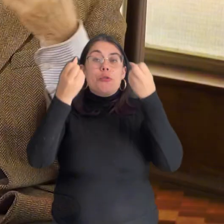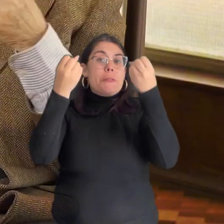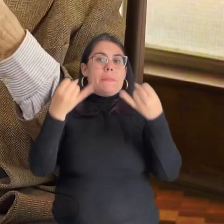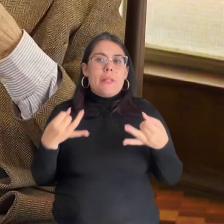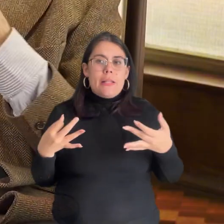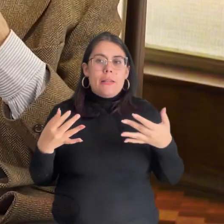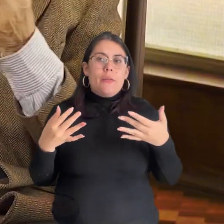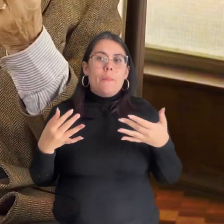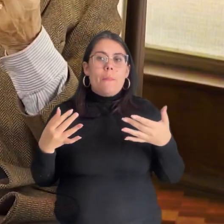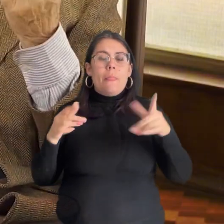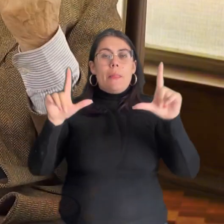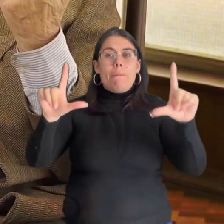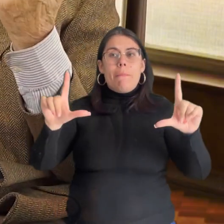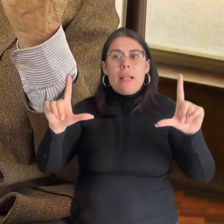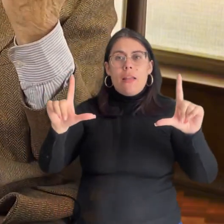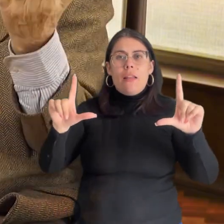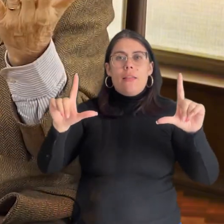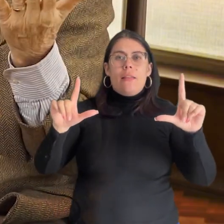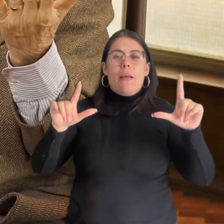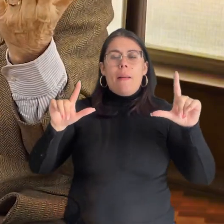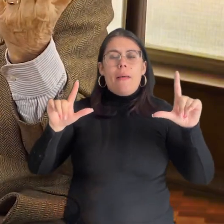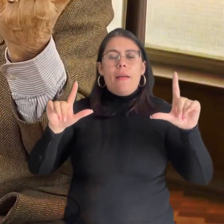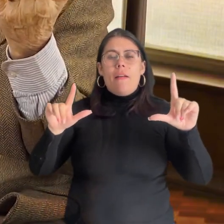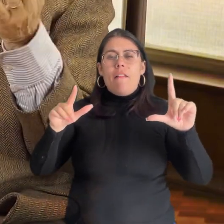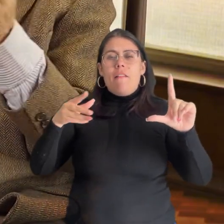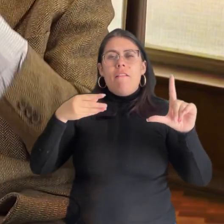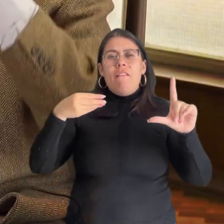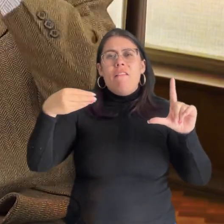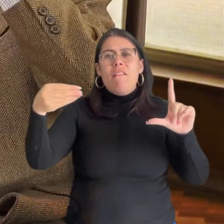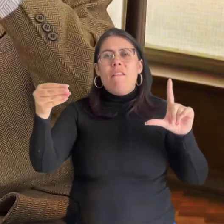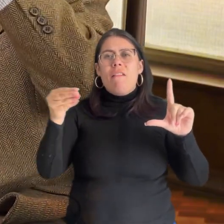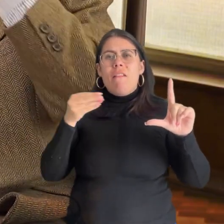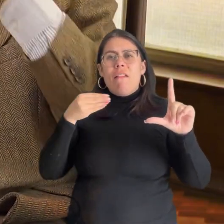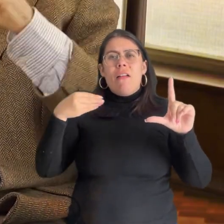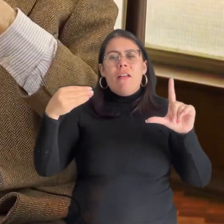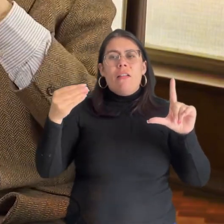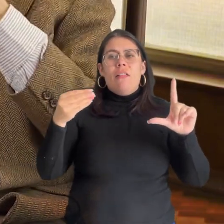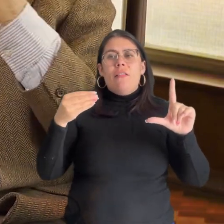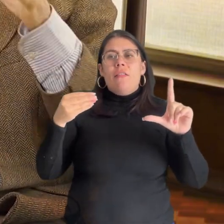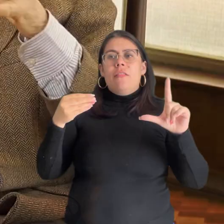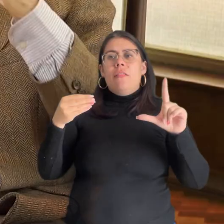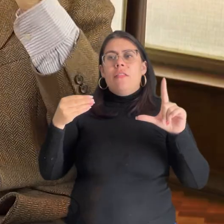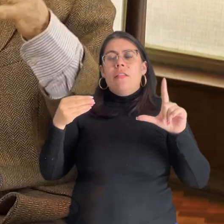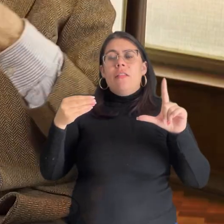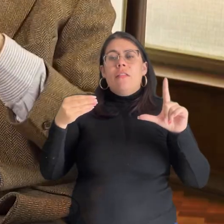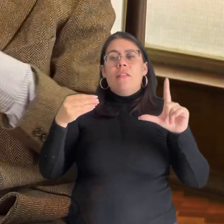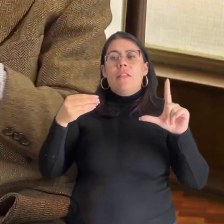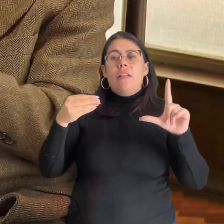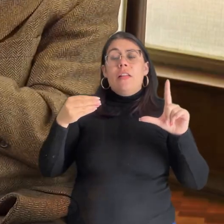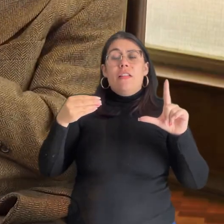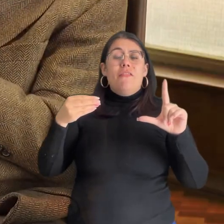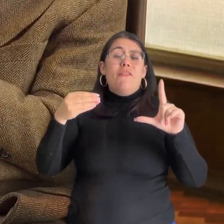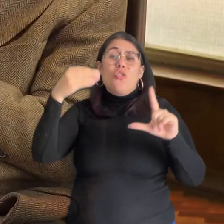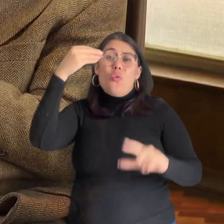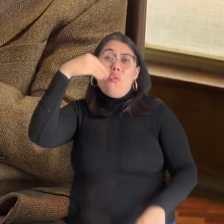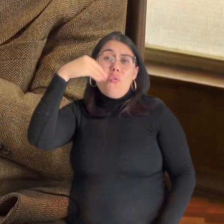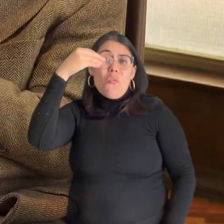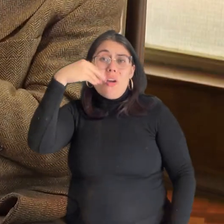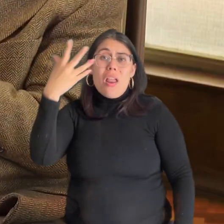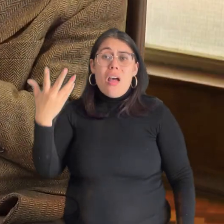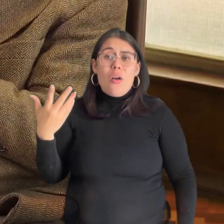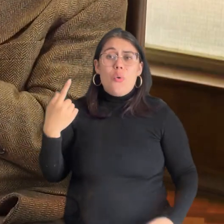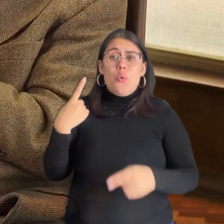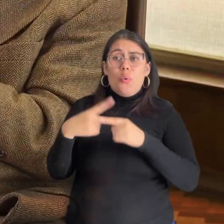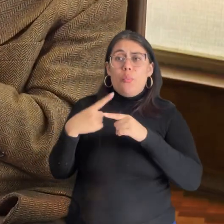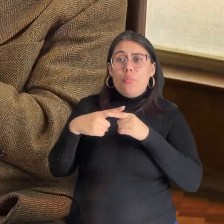usar uma palavra técnica, ele se tornou um painel em balanço. Nas escolas se diz que balanço é quando